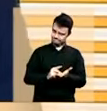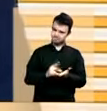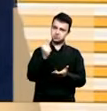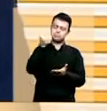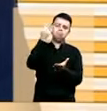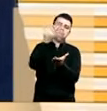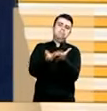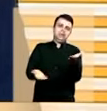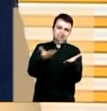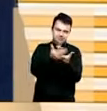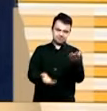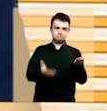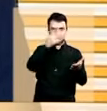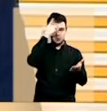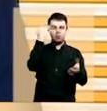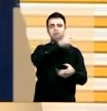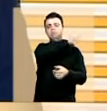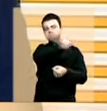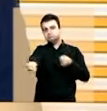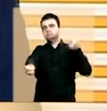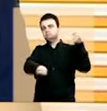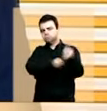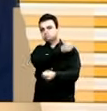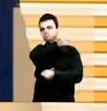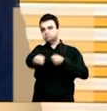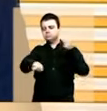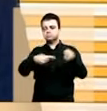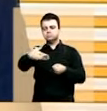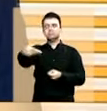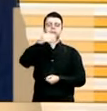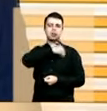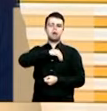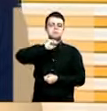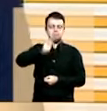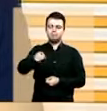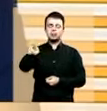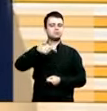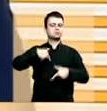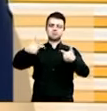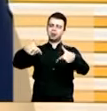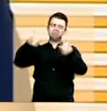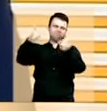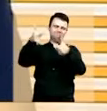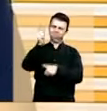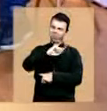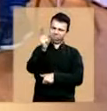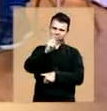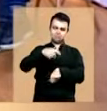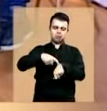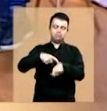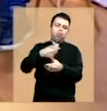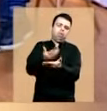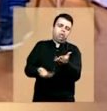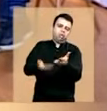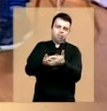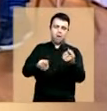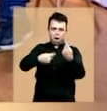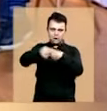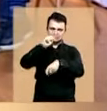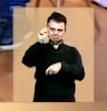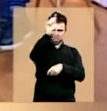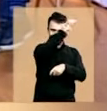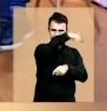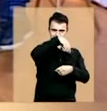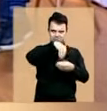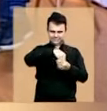Custa caro, porque você contrata, paga para a pessoa desempenhar o trabalho e ela não desempenha, está desperdiçando. As